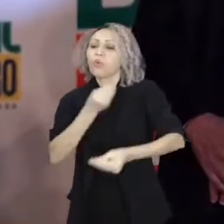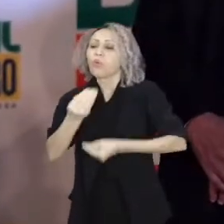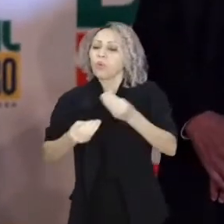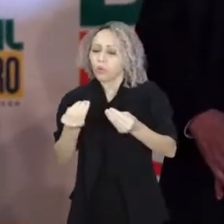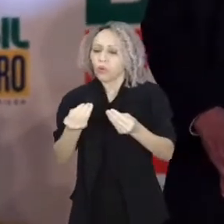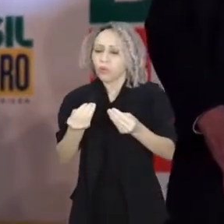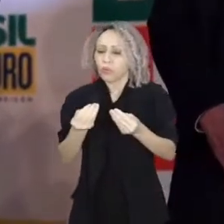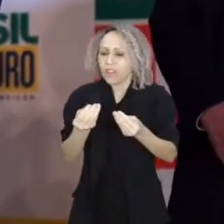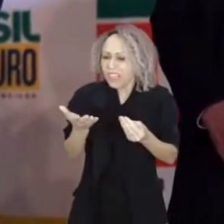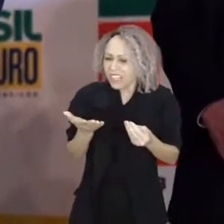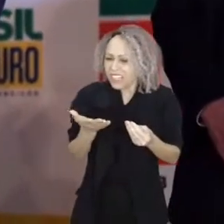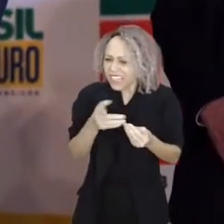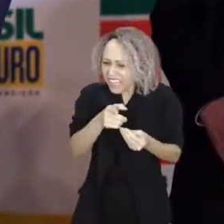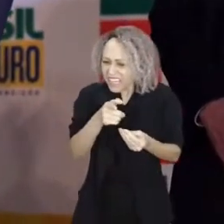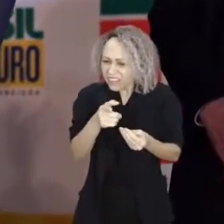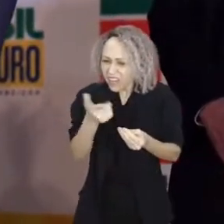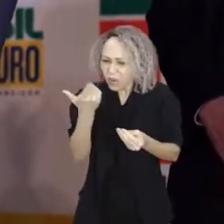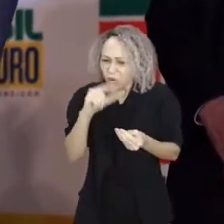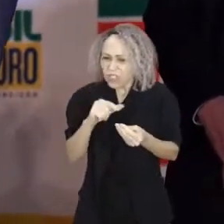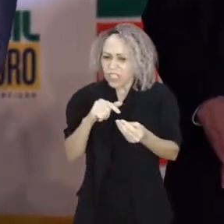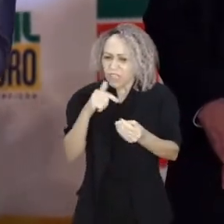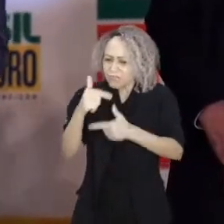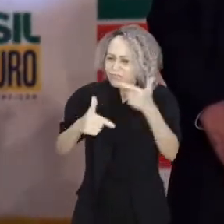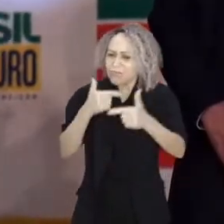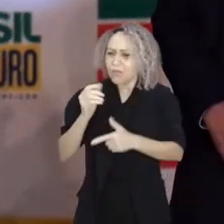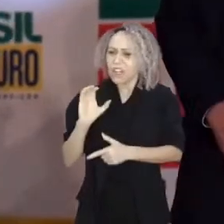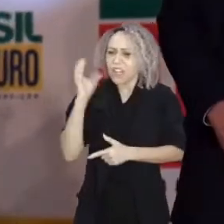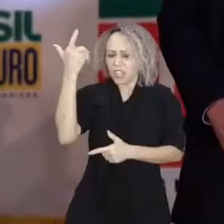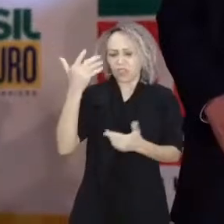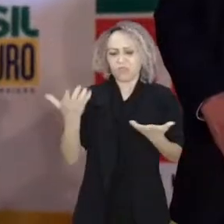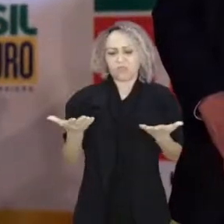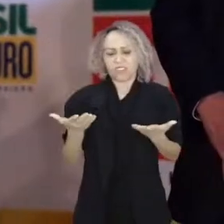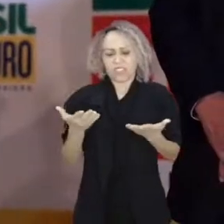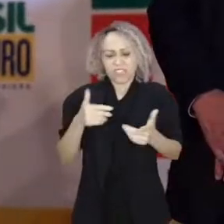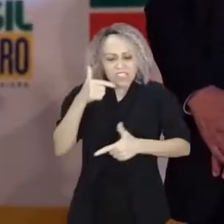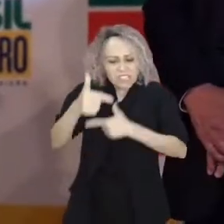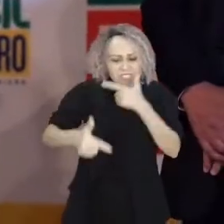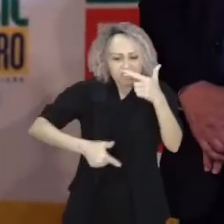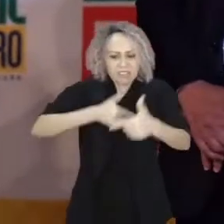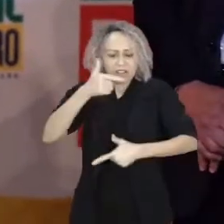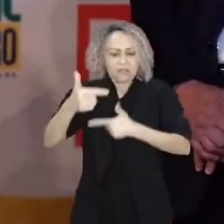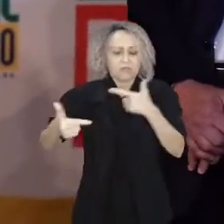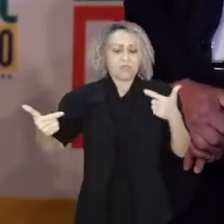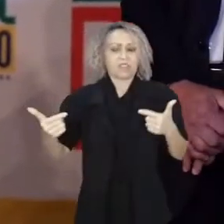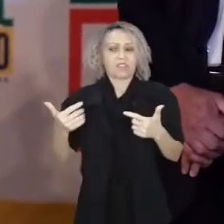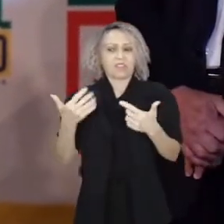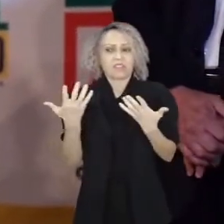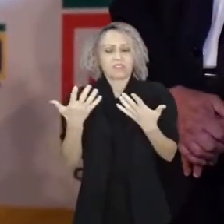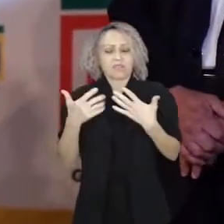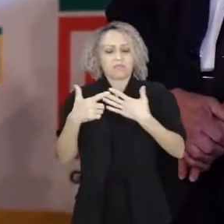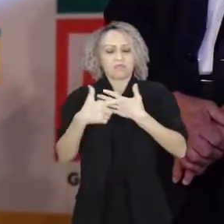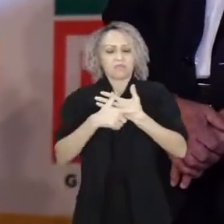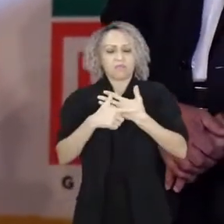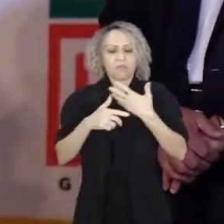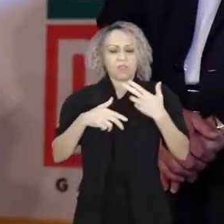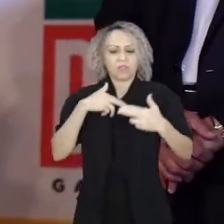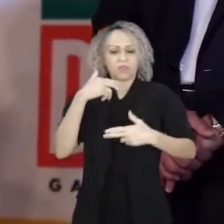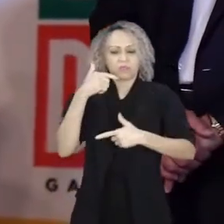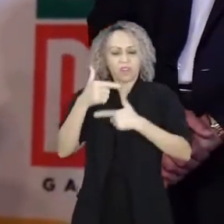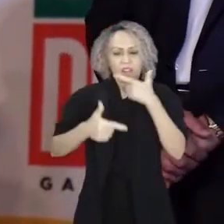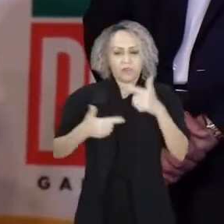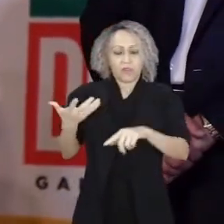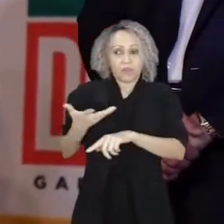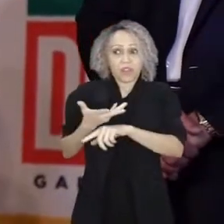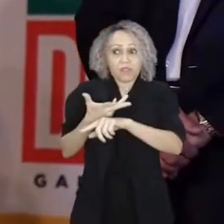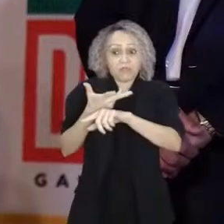dar conta de exercer uma função extraordinária que no meu governo, Rui, foi exercido pela Dilma com